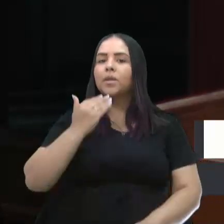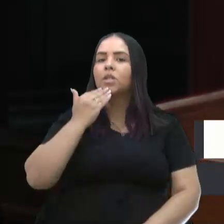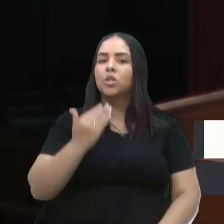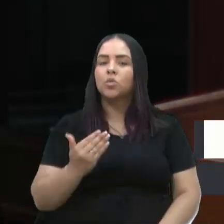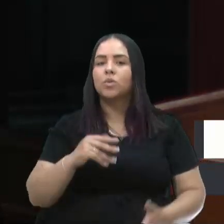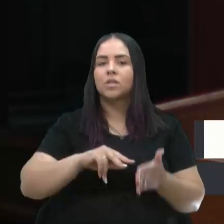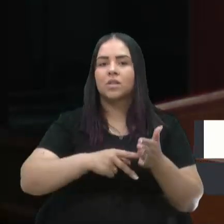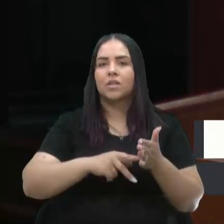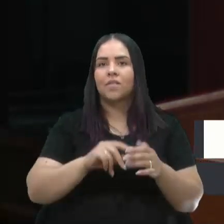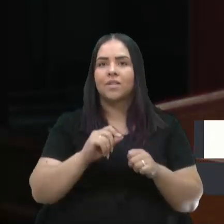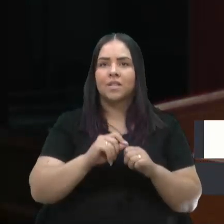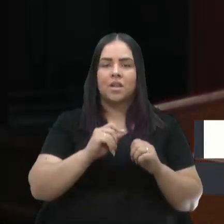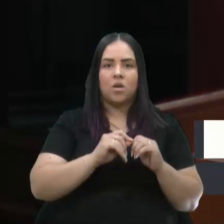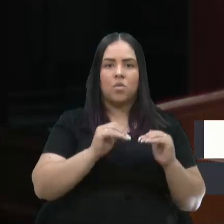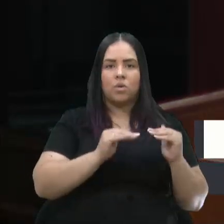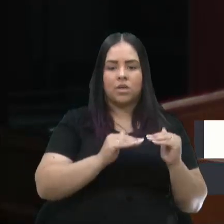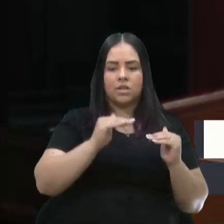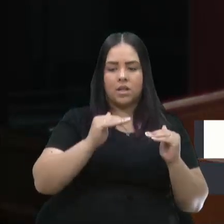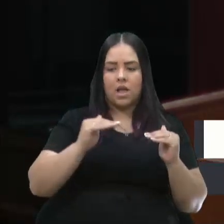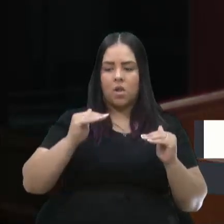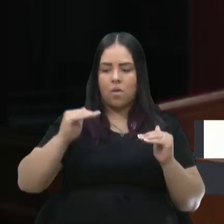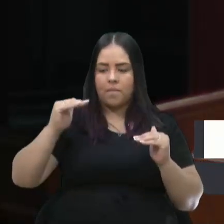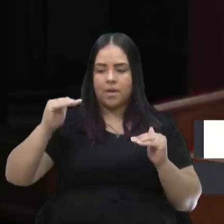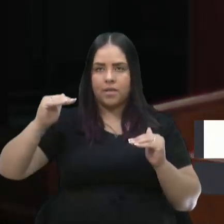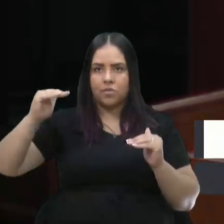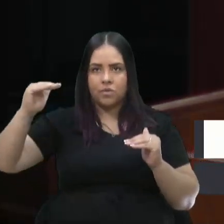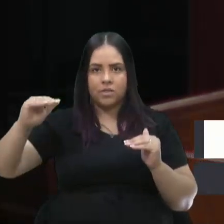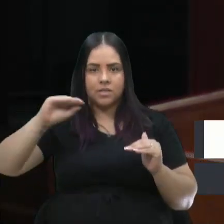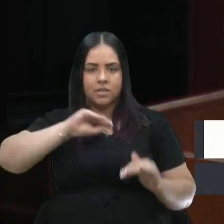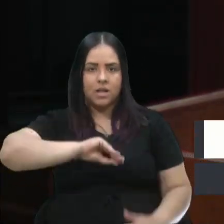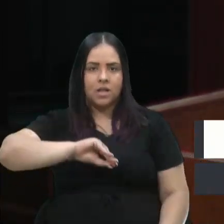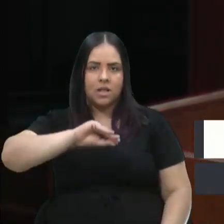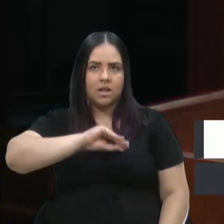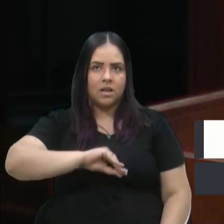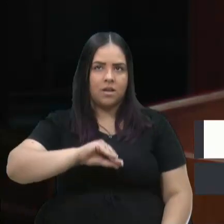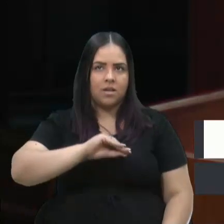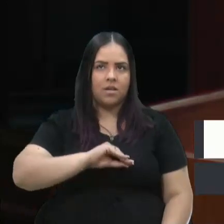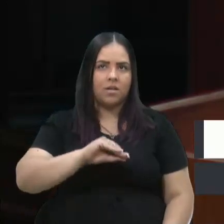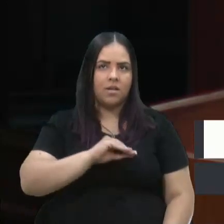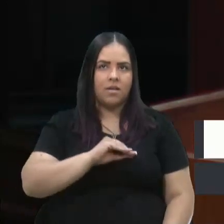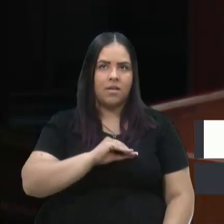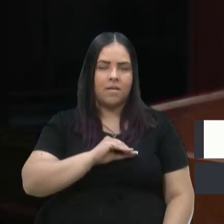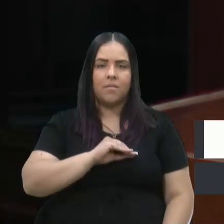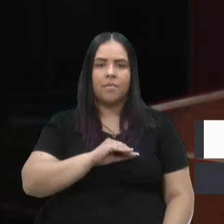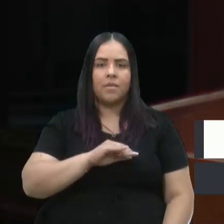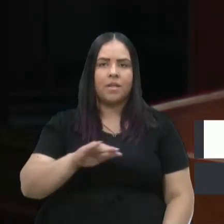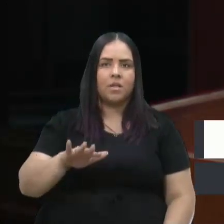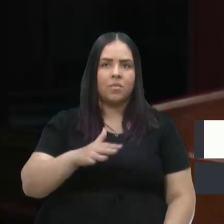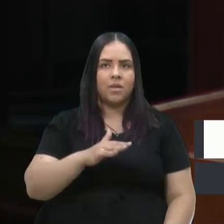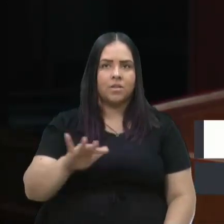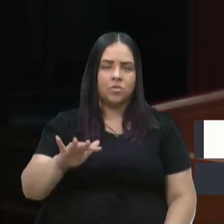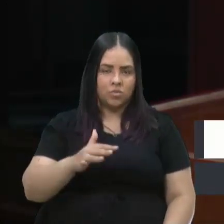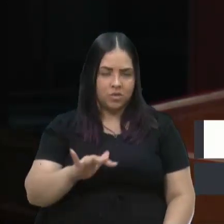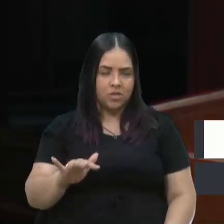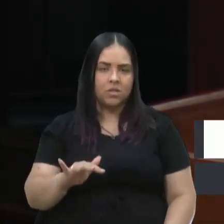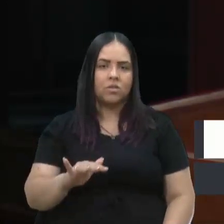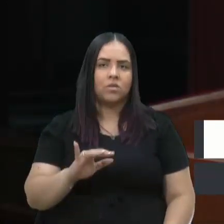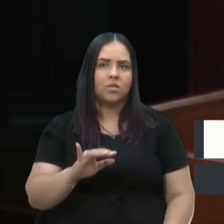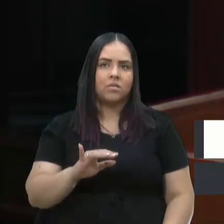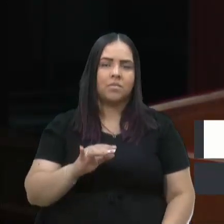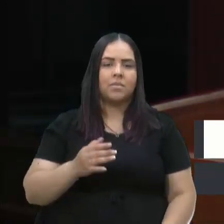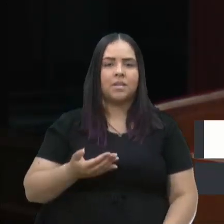foi feito um escalonamento de faixas. A média aritmética das remunerações. Inicialmente